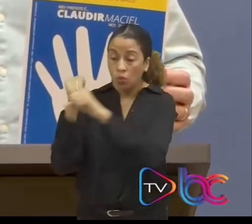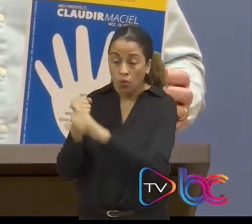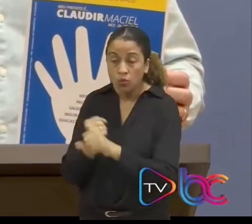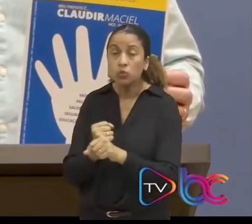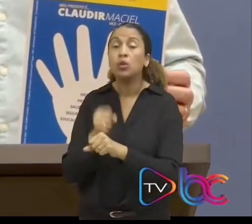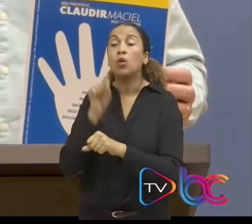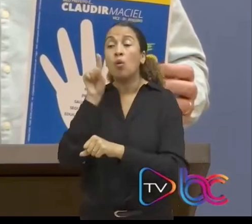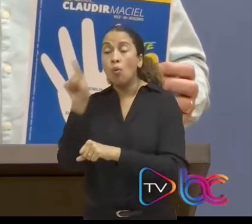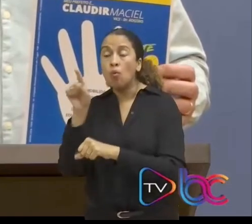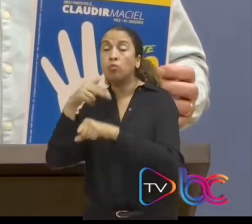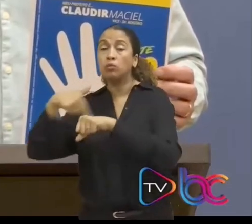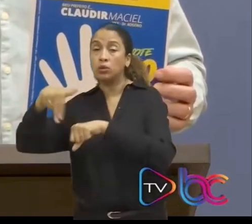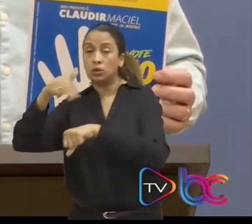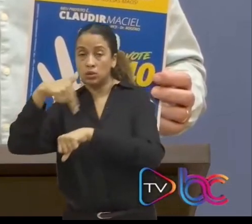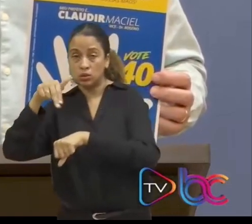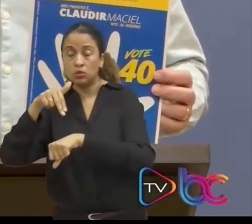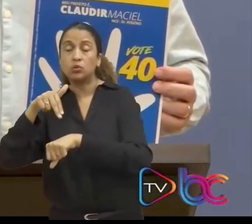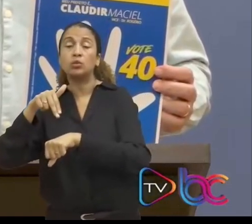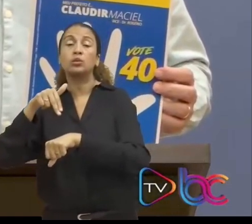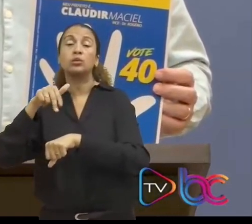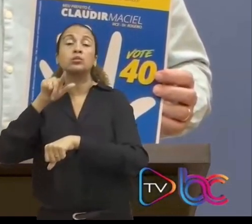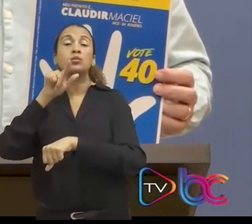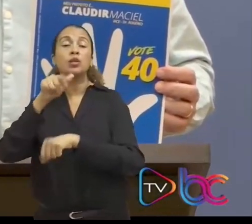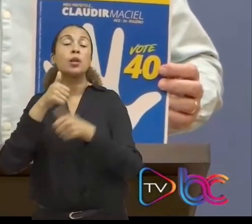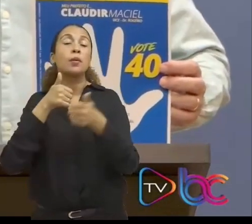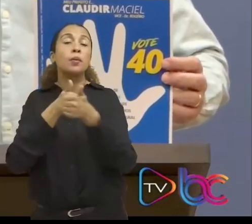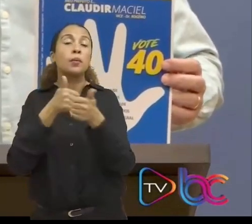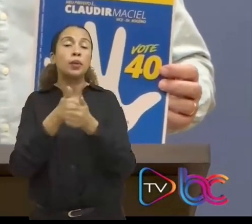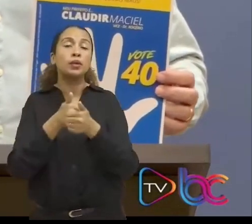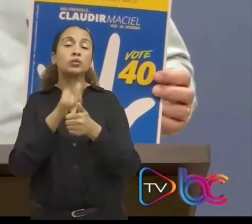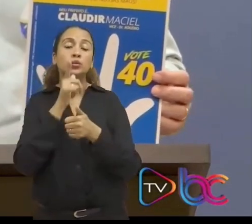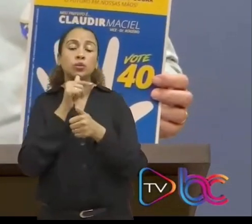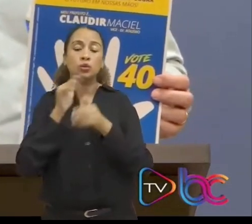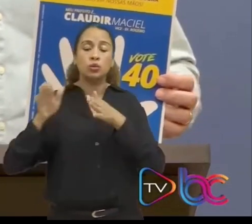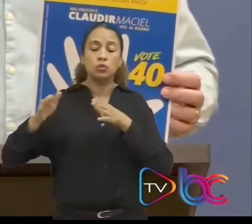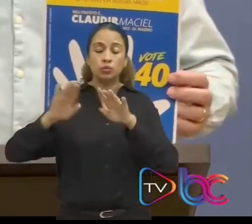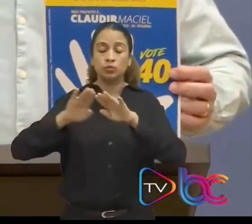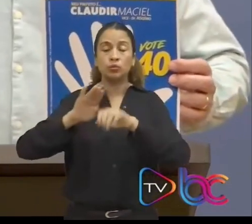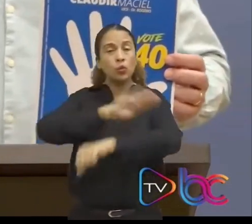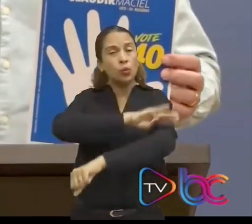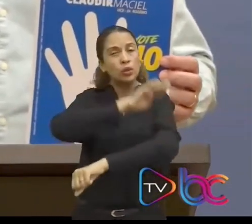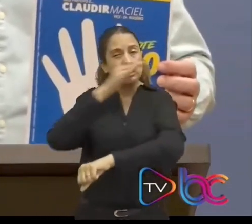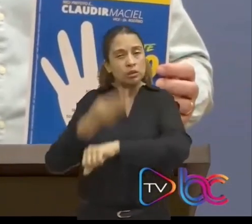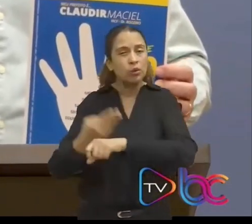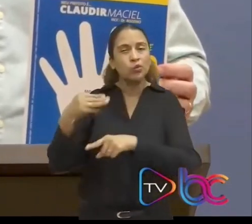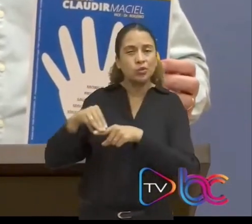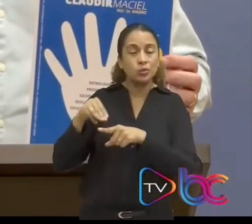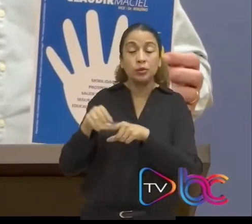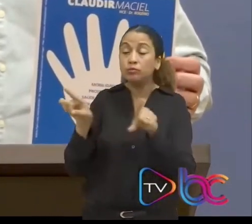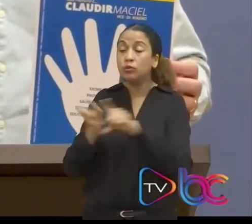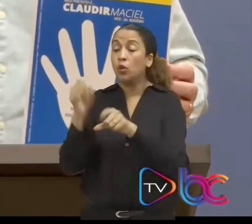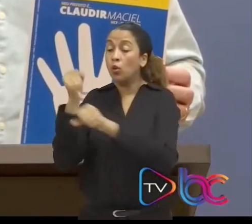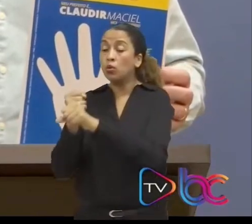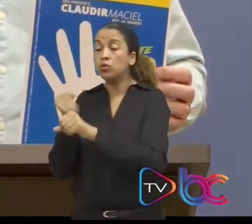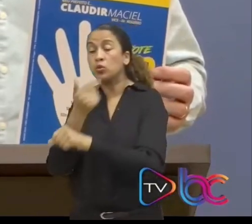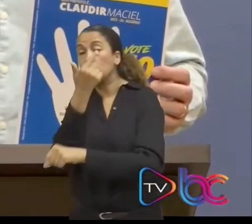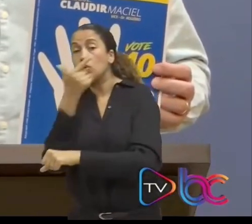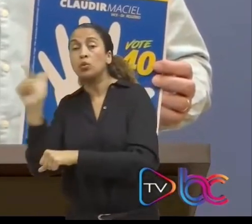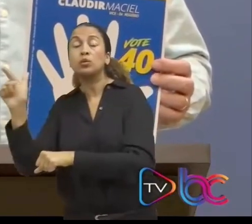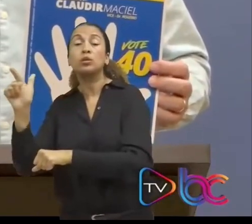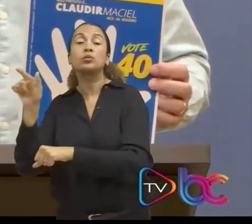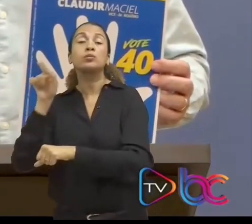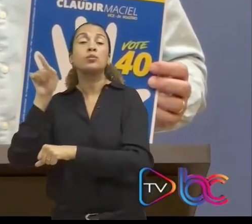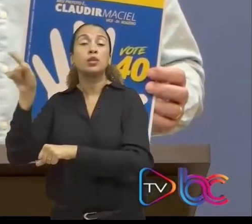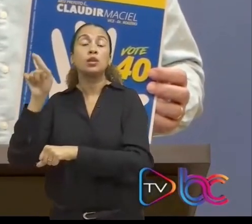bairro das Nações, anexa onde é a quadra esportiva, o estádio municipal. Vamos fazer outra escola onde é o terreno da Vila Real,